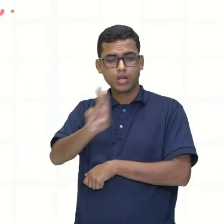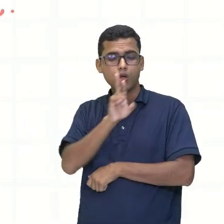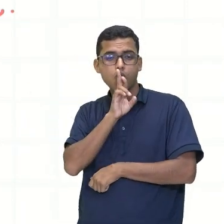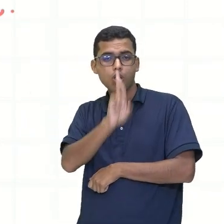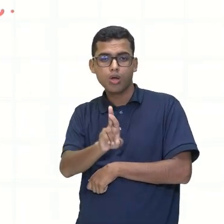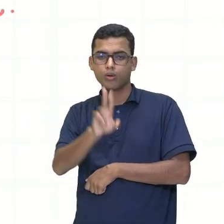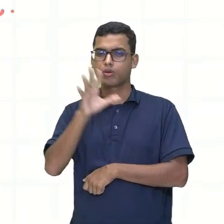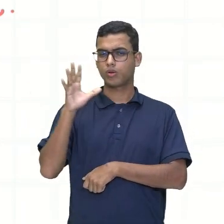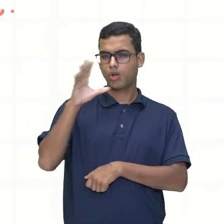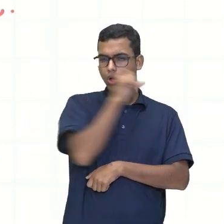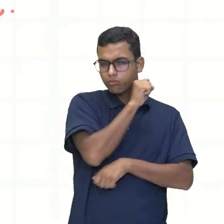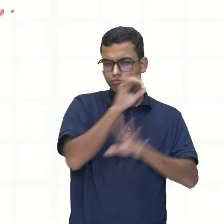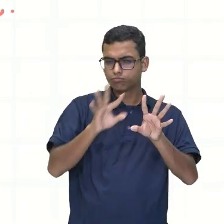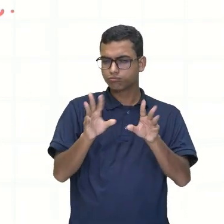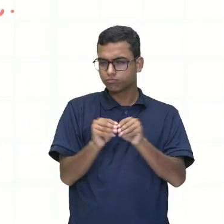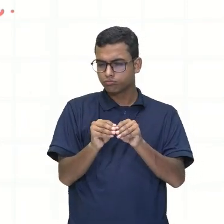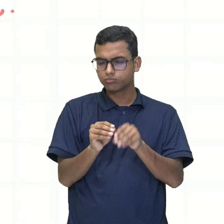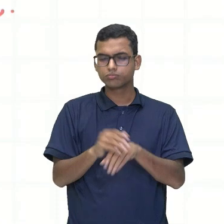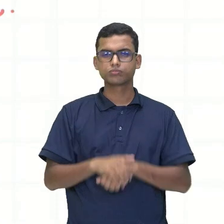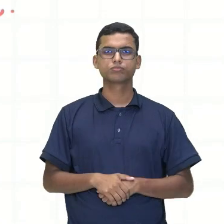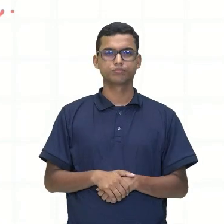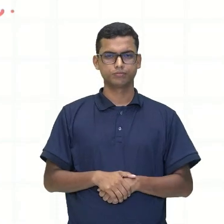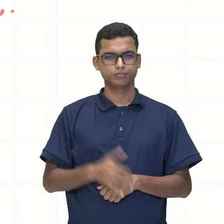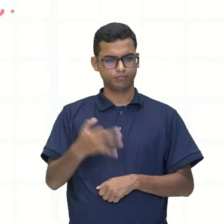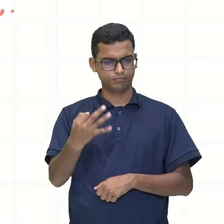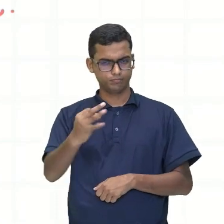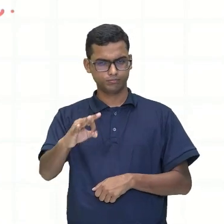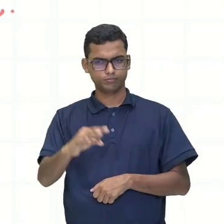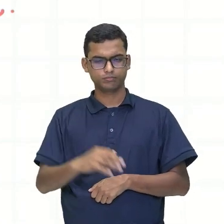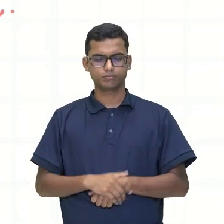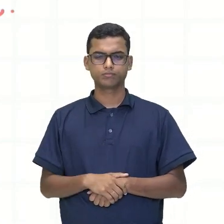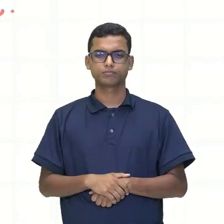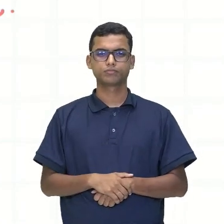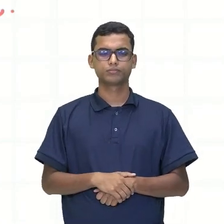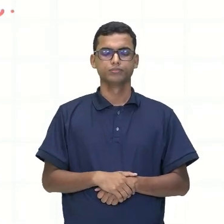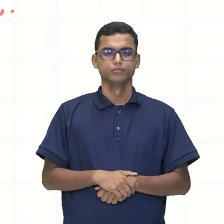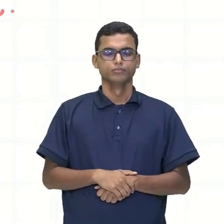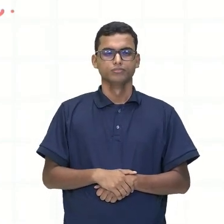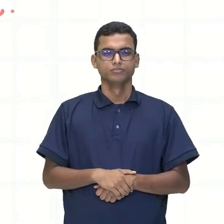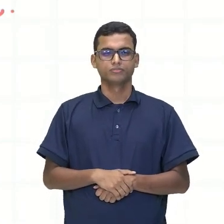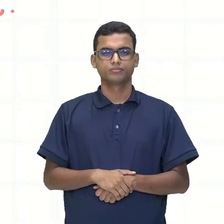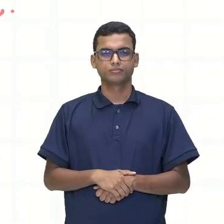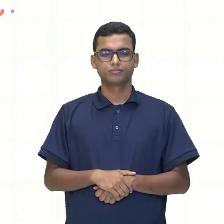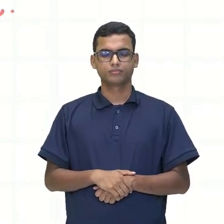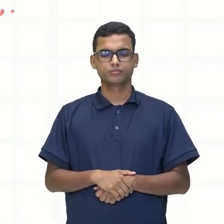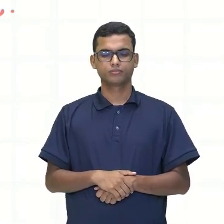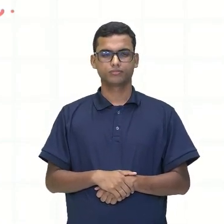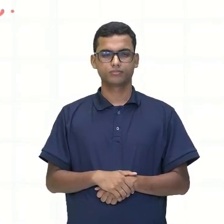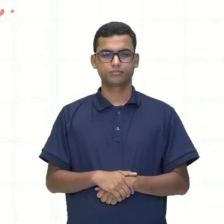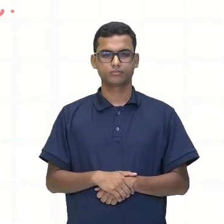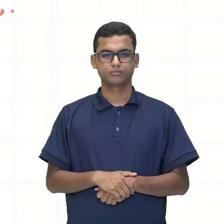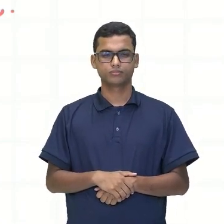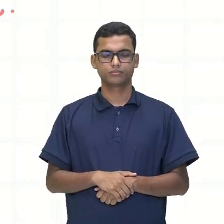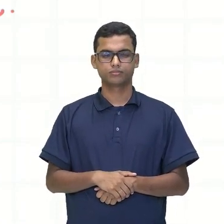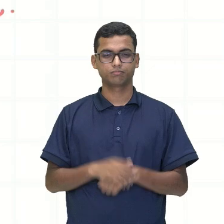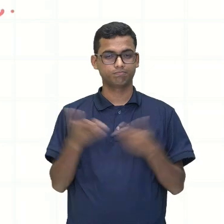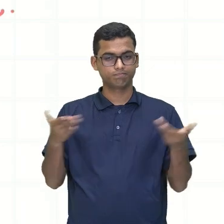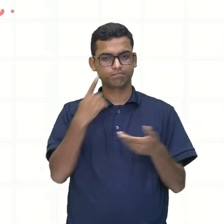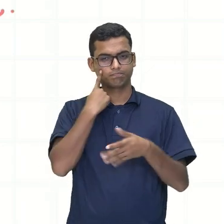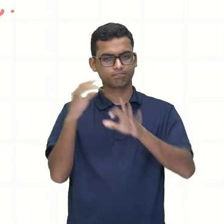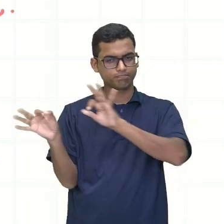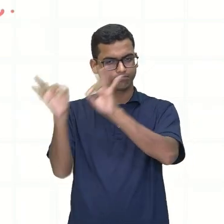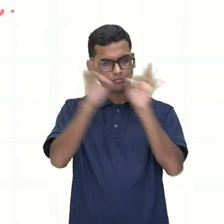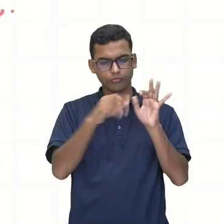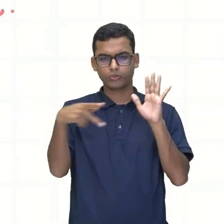já responde logo, sem ficar dando rodeios aí, tá certo? E aí, que vocês acompanharam comigo, o